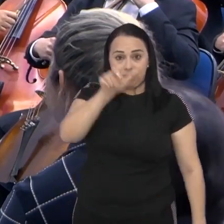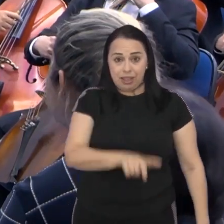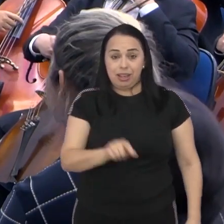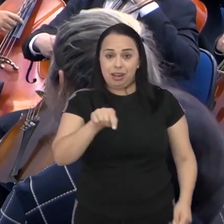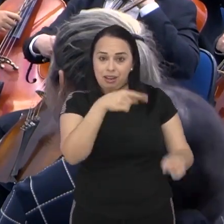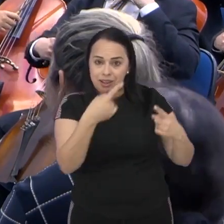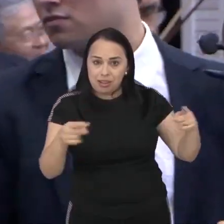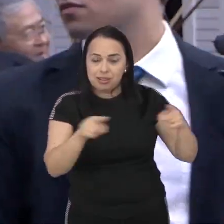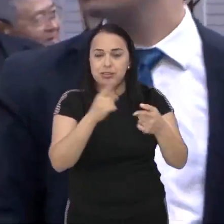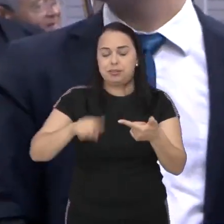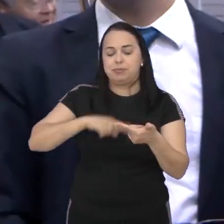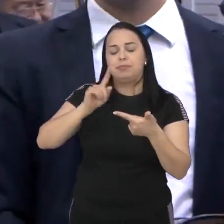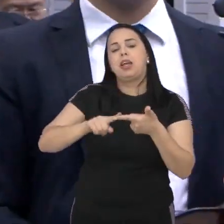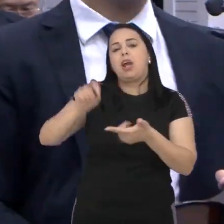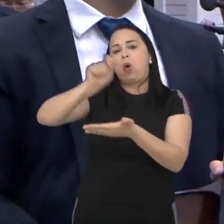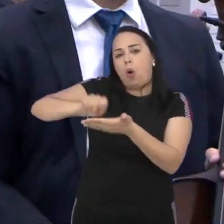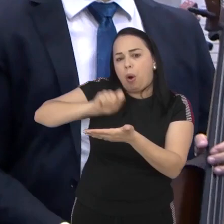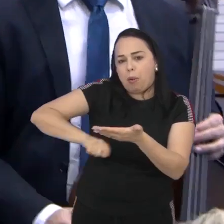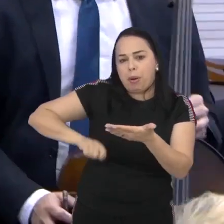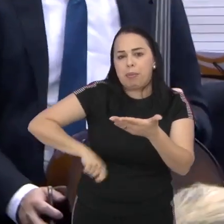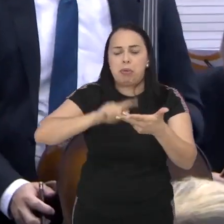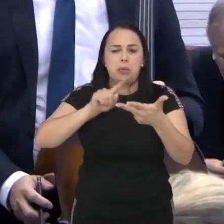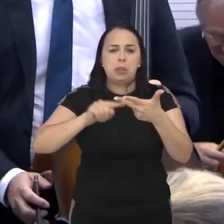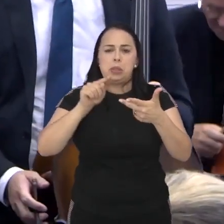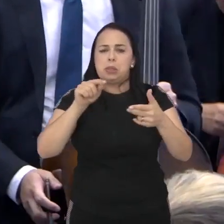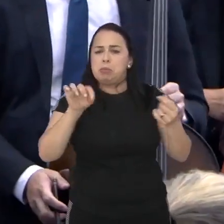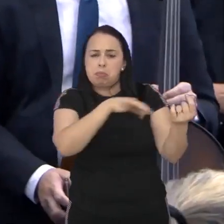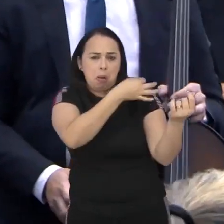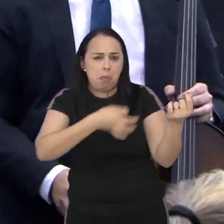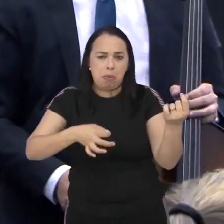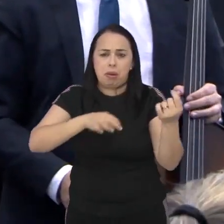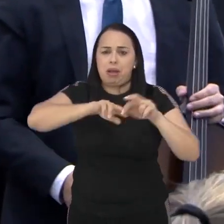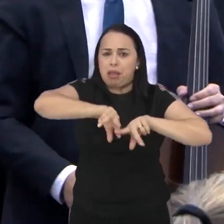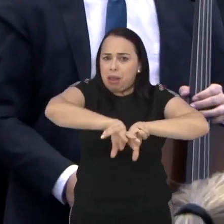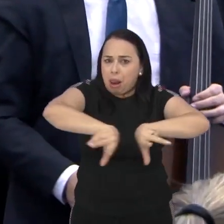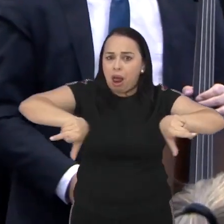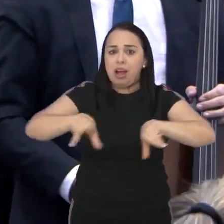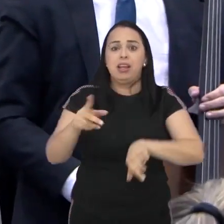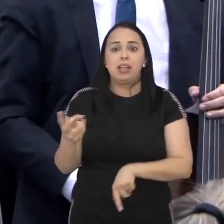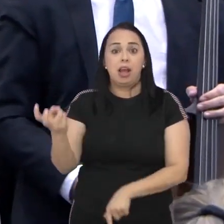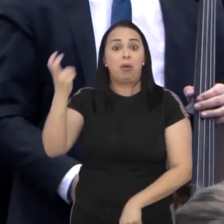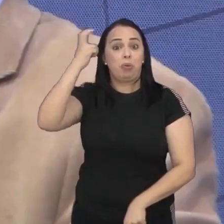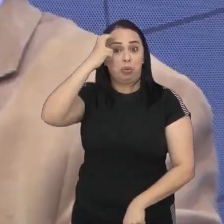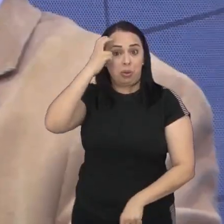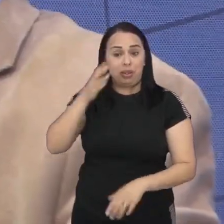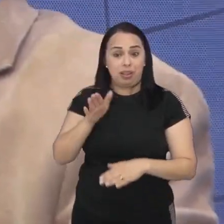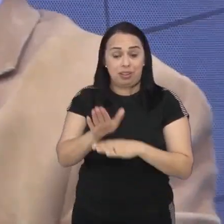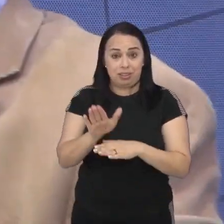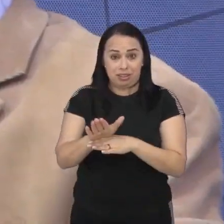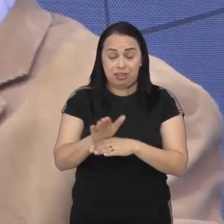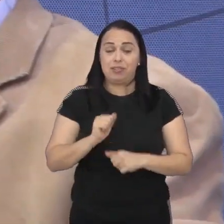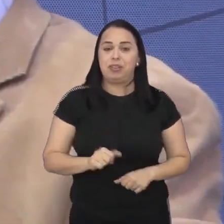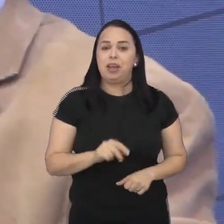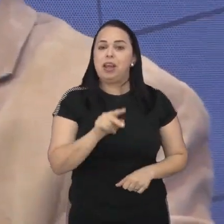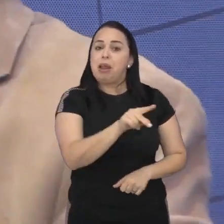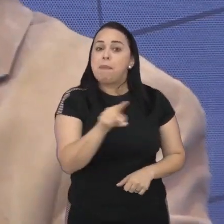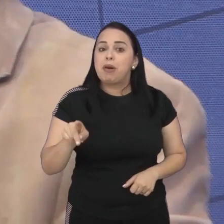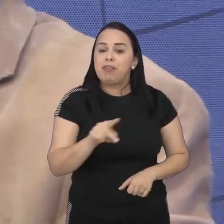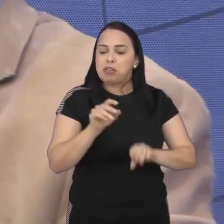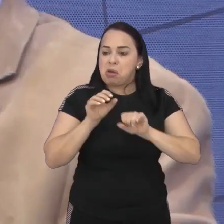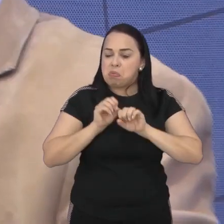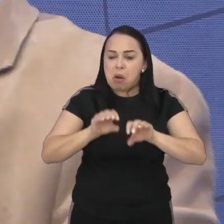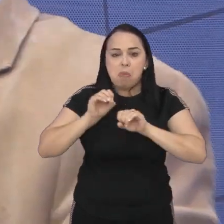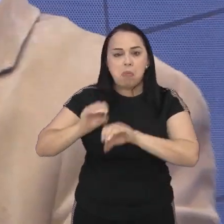regente, compositor, multi-instrumentista, gestor artístico e faz parte da cultura de São José. Como educador, ele se